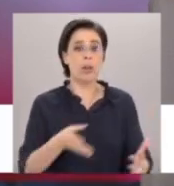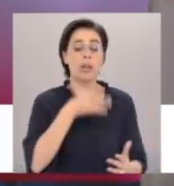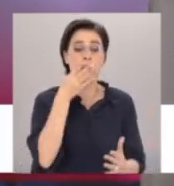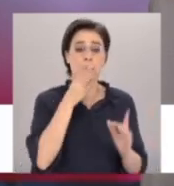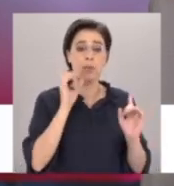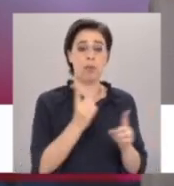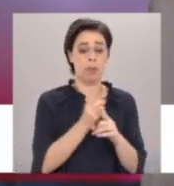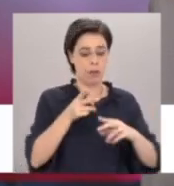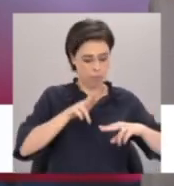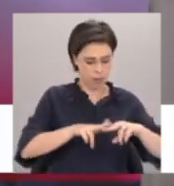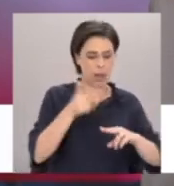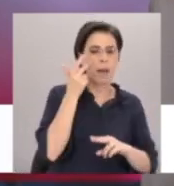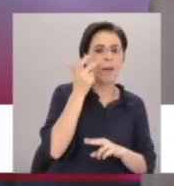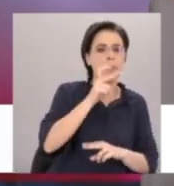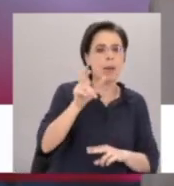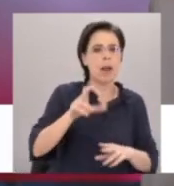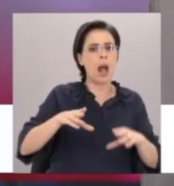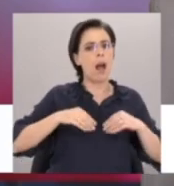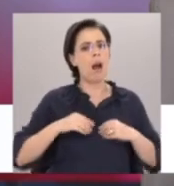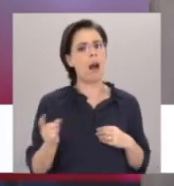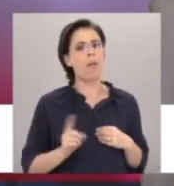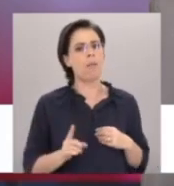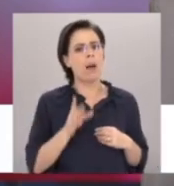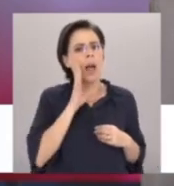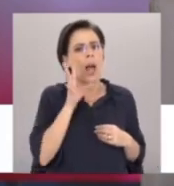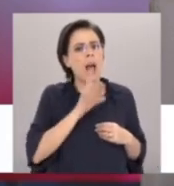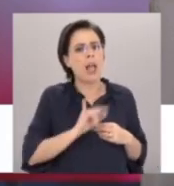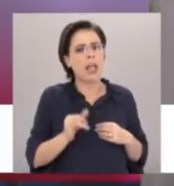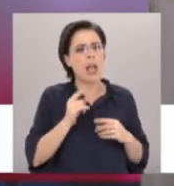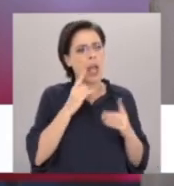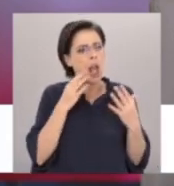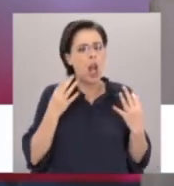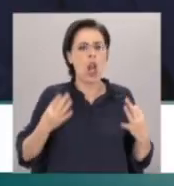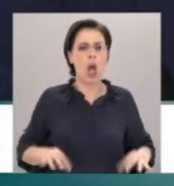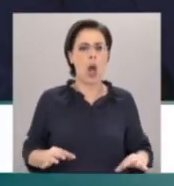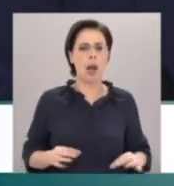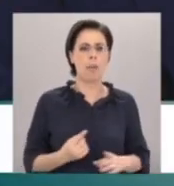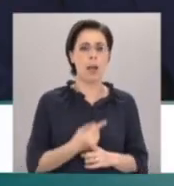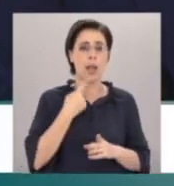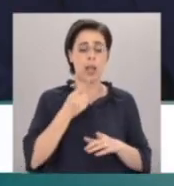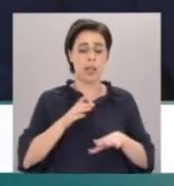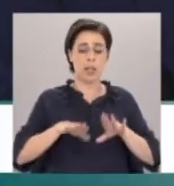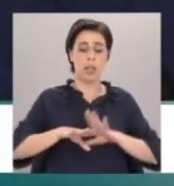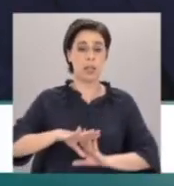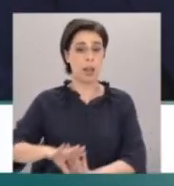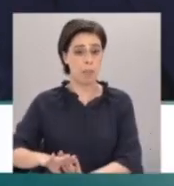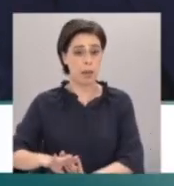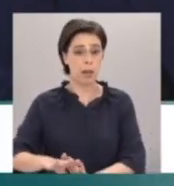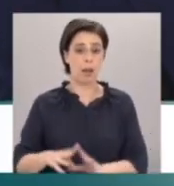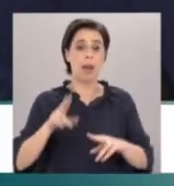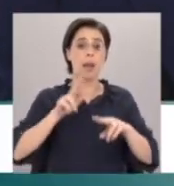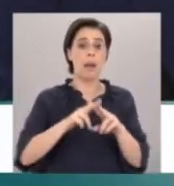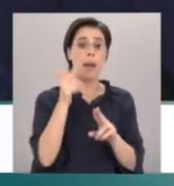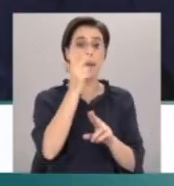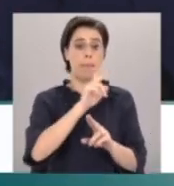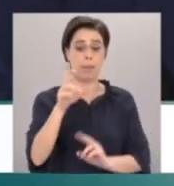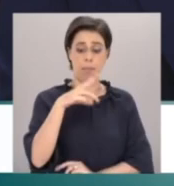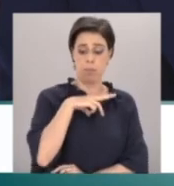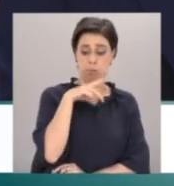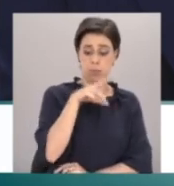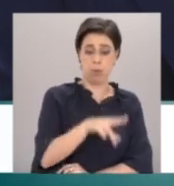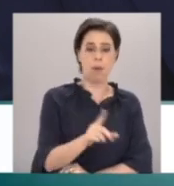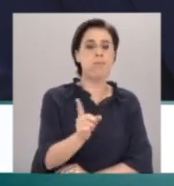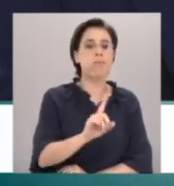do que explicar porque é que a prisão perpétua inaceitável está a tentar normalizar as coisas que diz a extrema-direita à prisão perpétua em